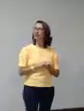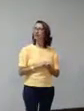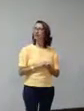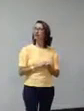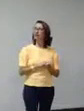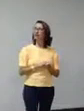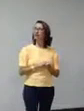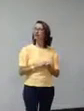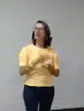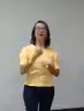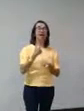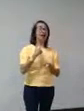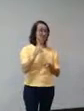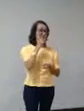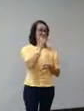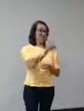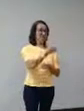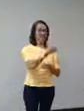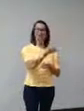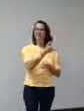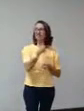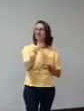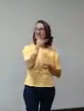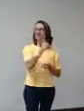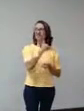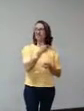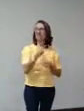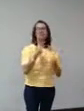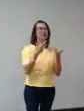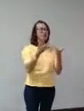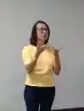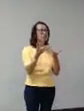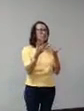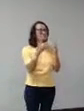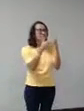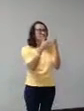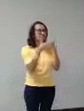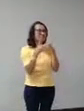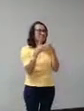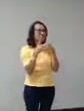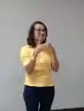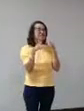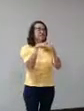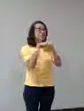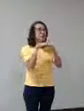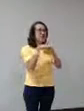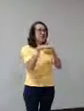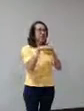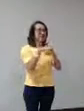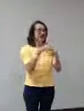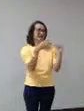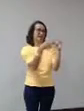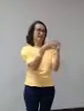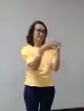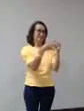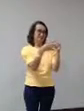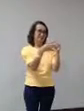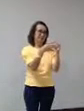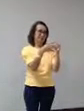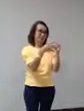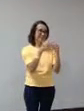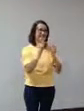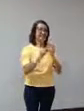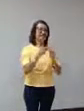Mas eu tive tempo de dizer para ele, eu gostaria de solicitar, de conversar com a sua equipe sobre uma